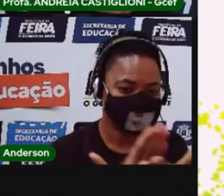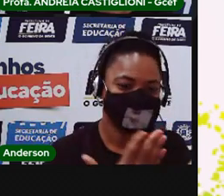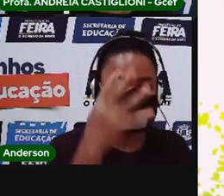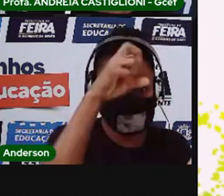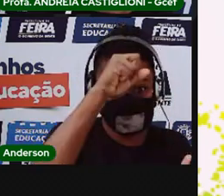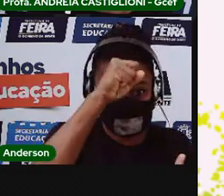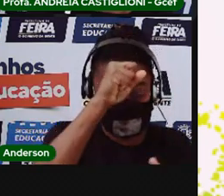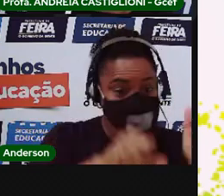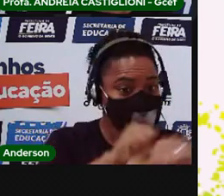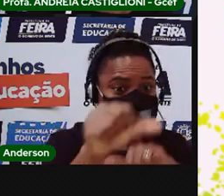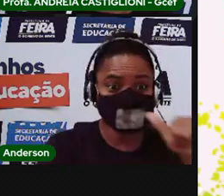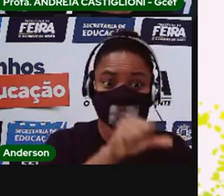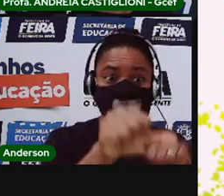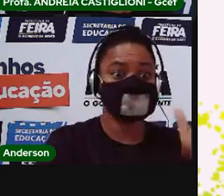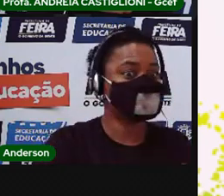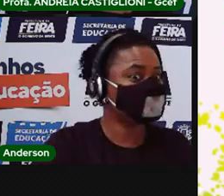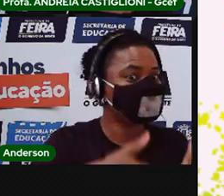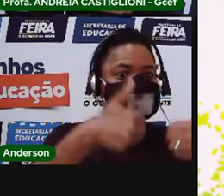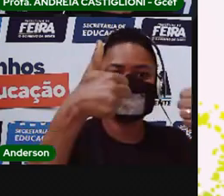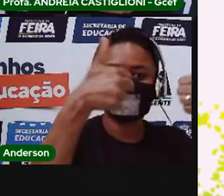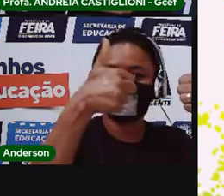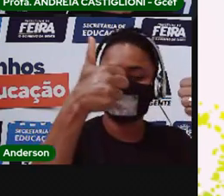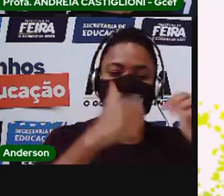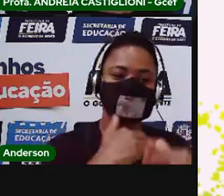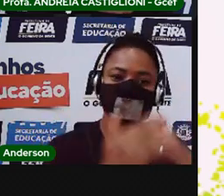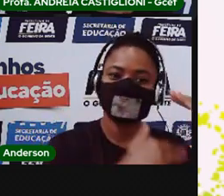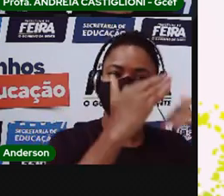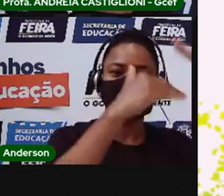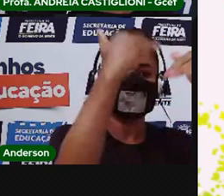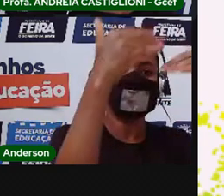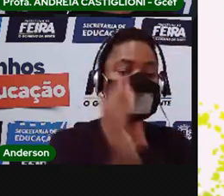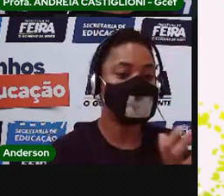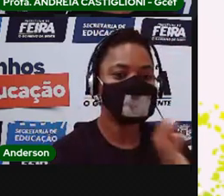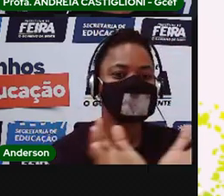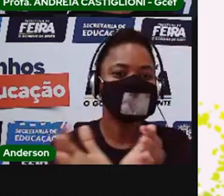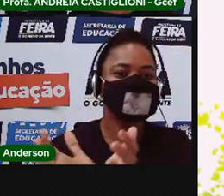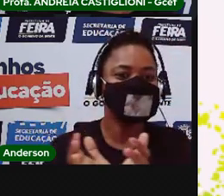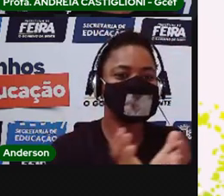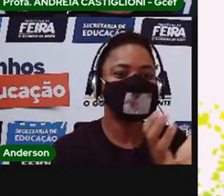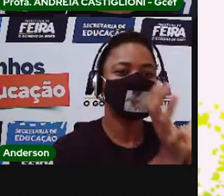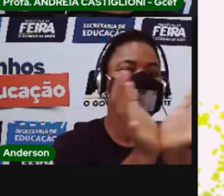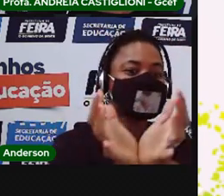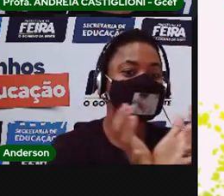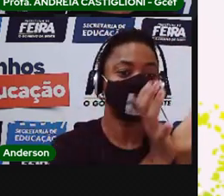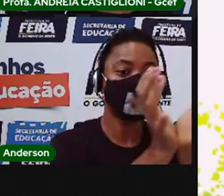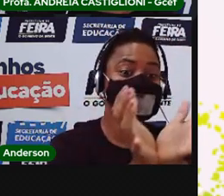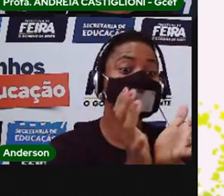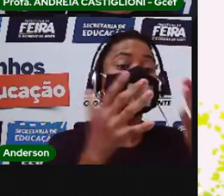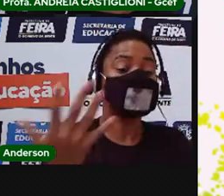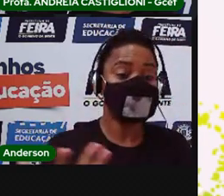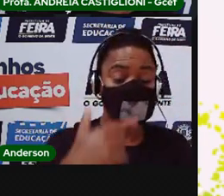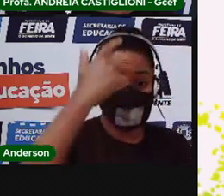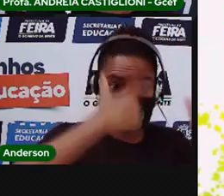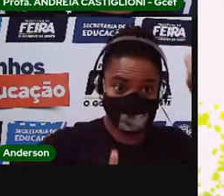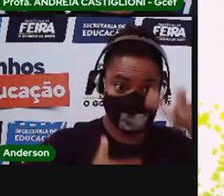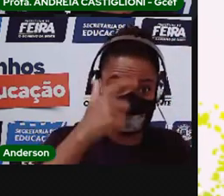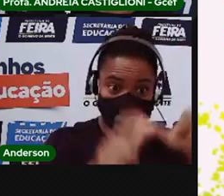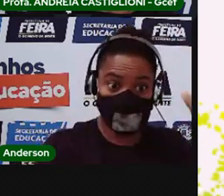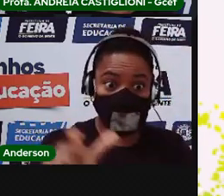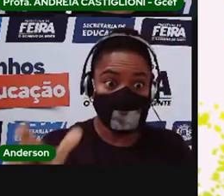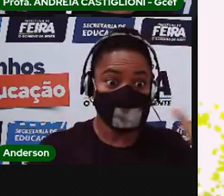de transformações positivas em suas comunidades, na medida em que compreendem o seu papel na sociedade